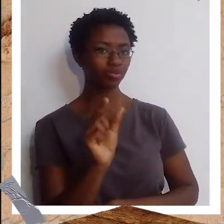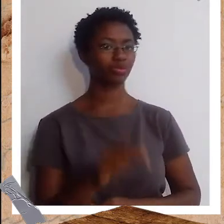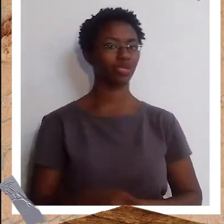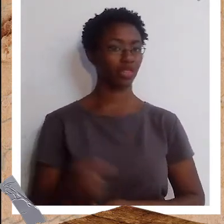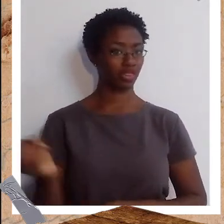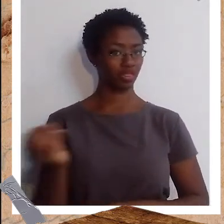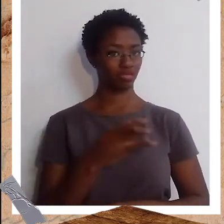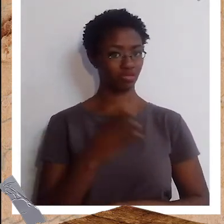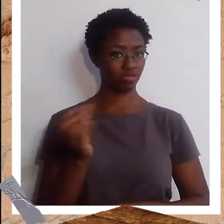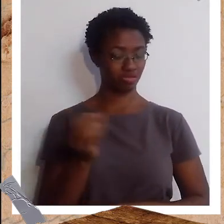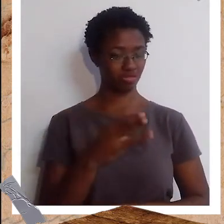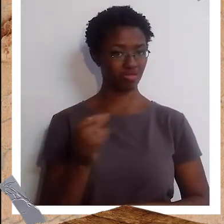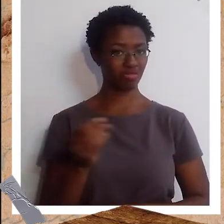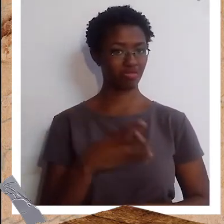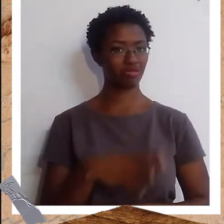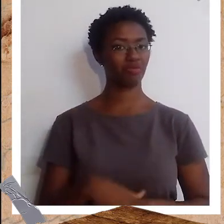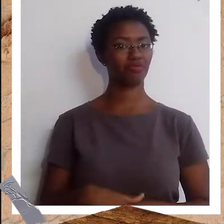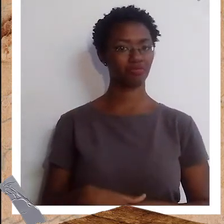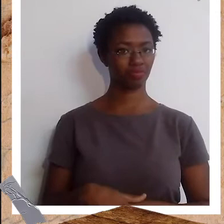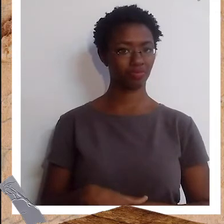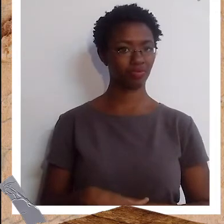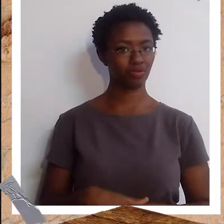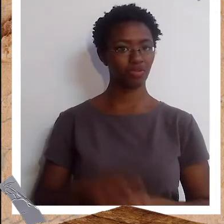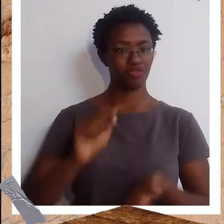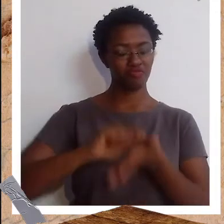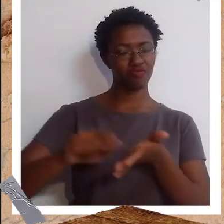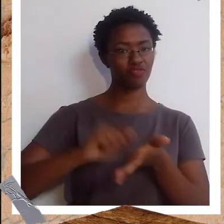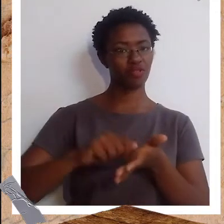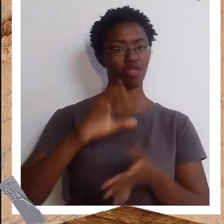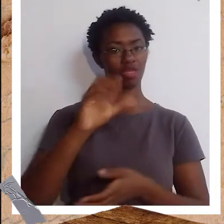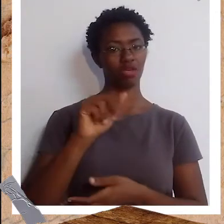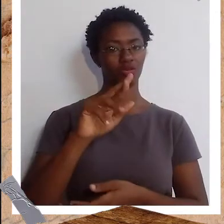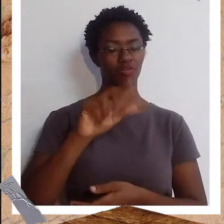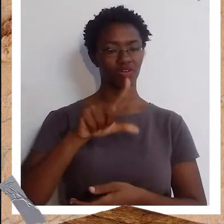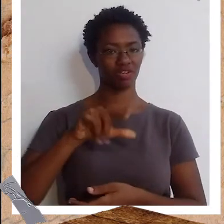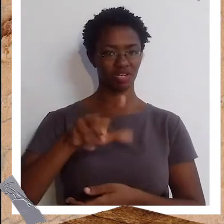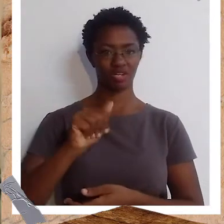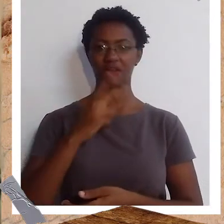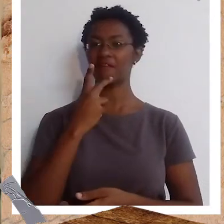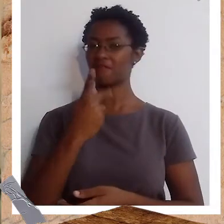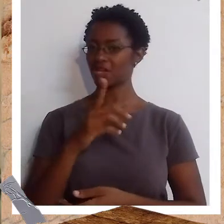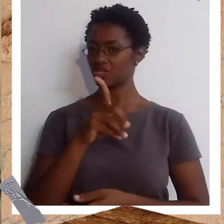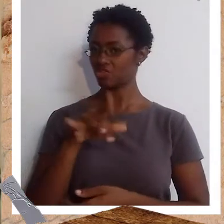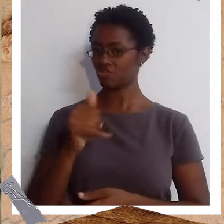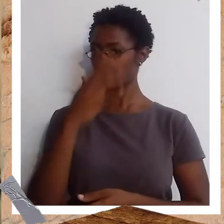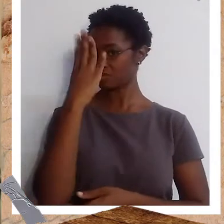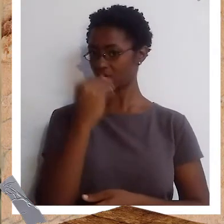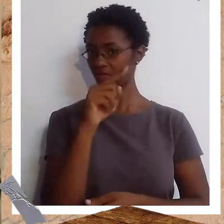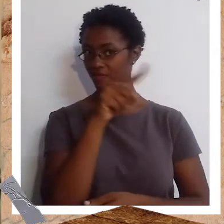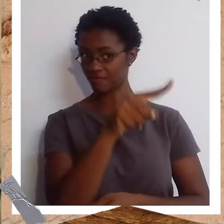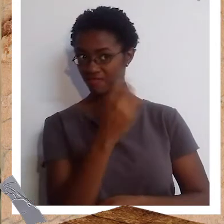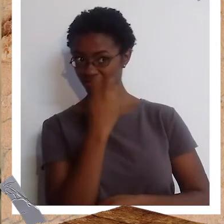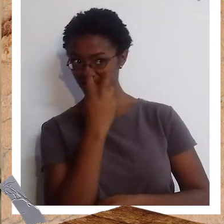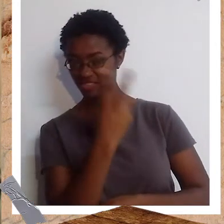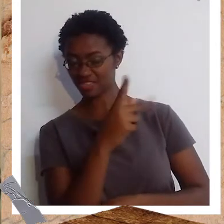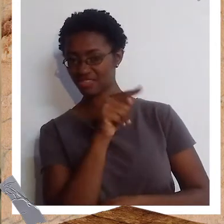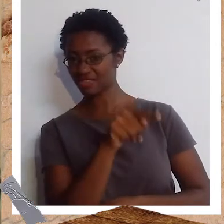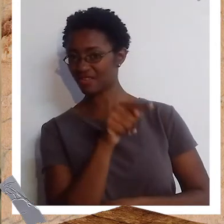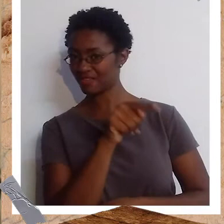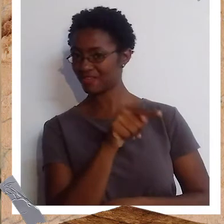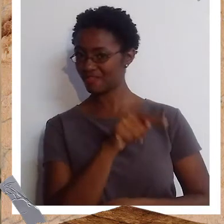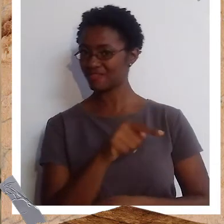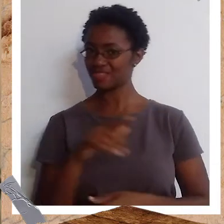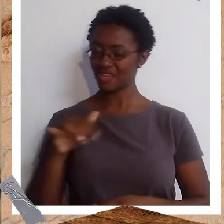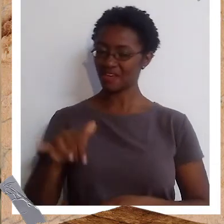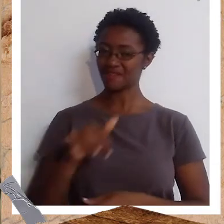inédito de um manuscrito de Carolina, que ela se refere a esse dia da fotografia que a gente está vendo dela indo em direção ao